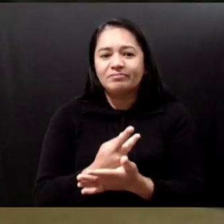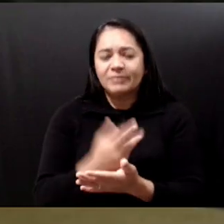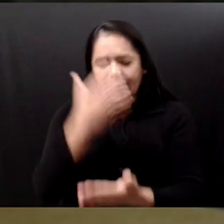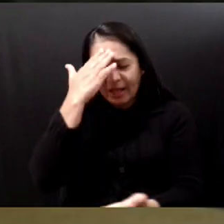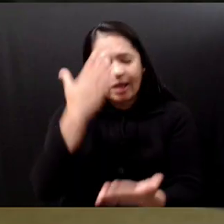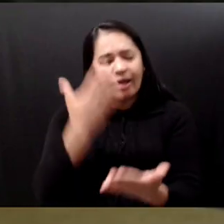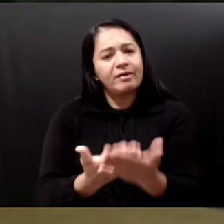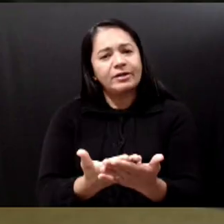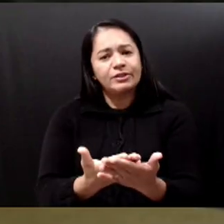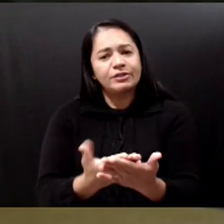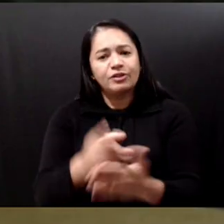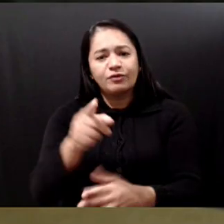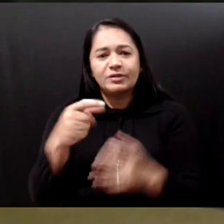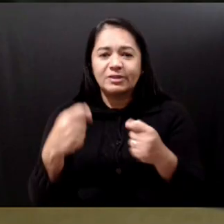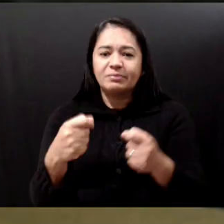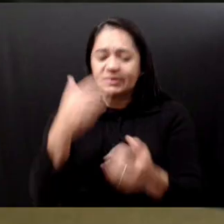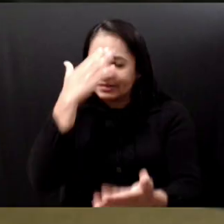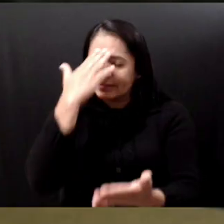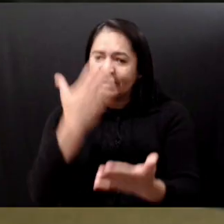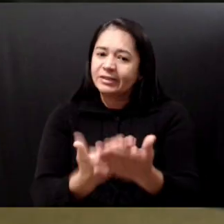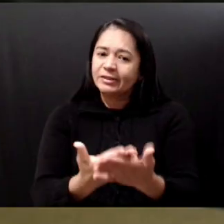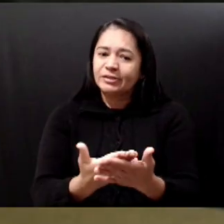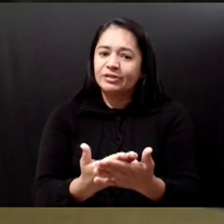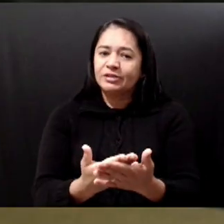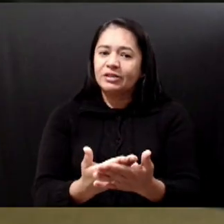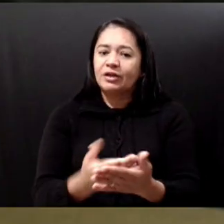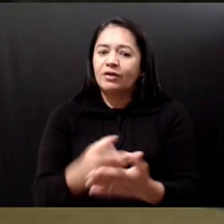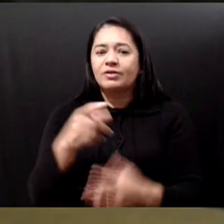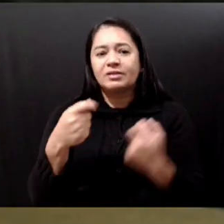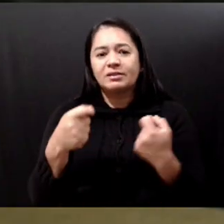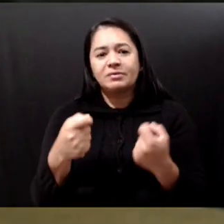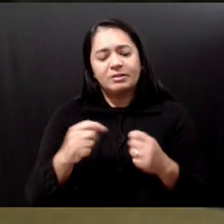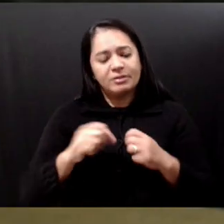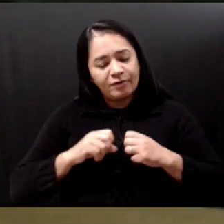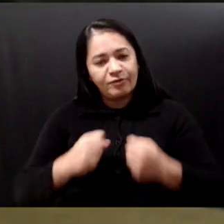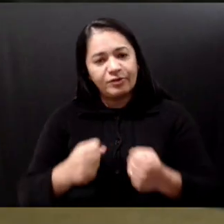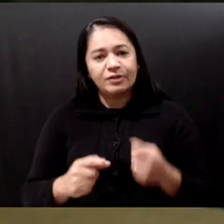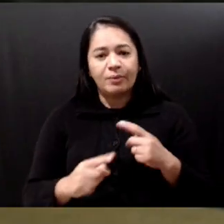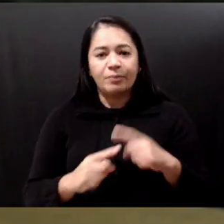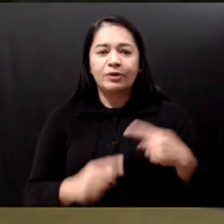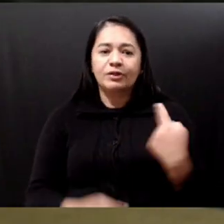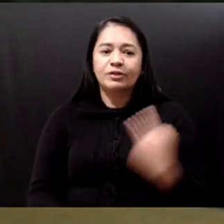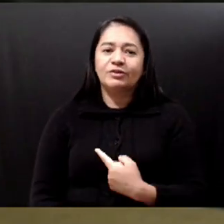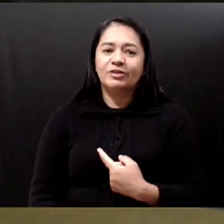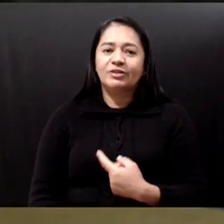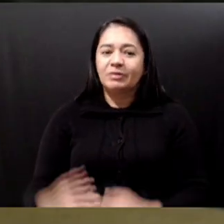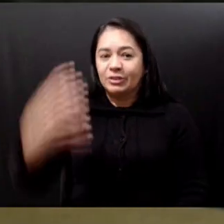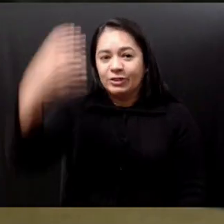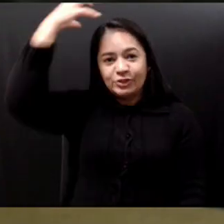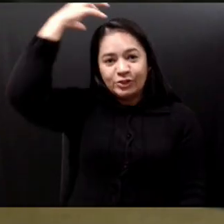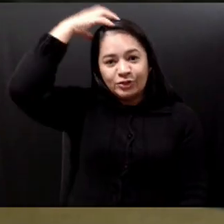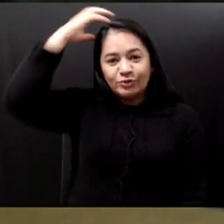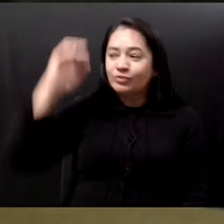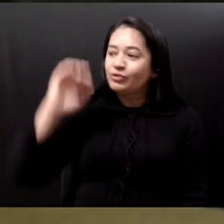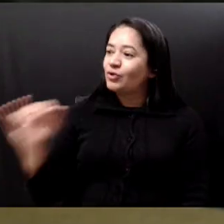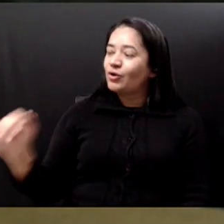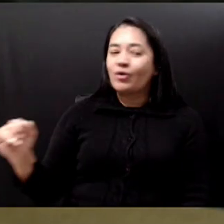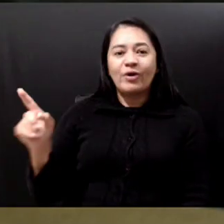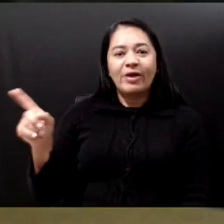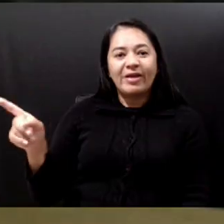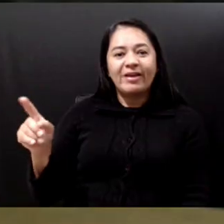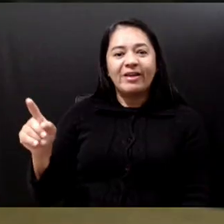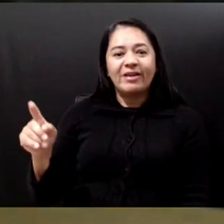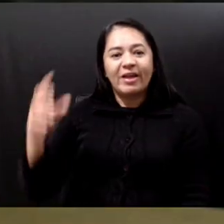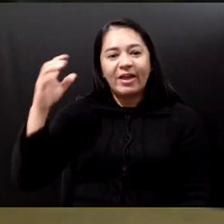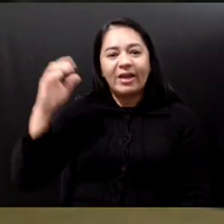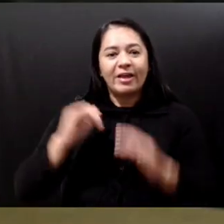precisa acreditar, você precisa ser resiliente, porque nós estamos aqui com o rei do marketplace e ele também sofreu para começar,